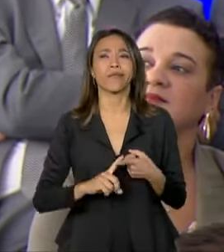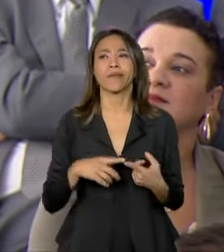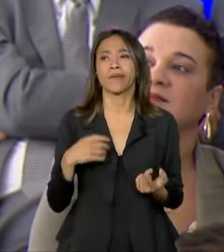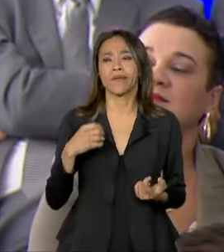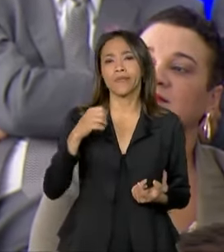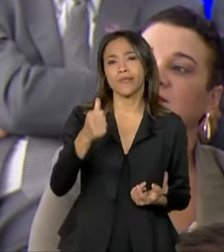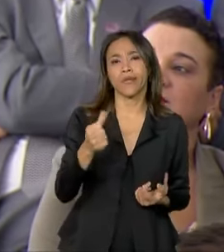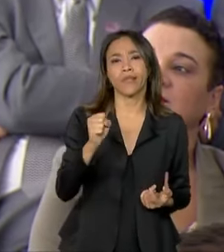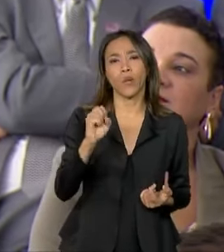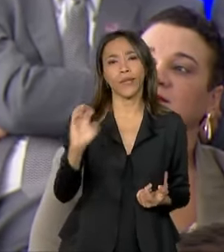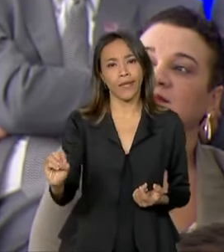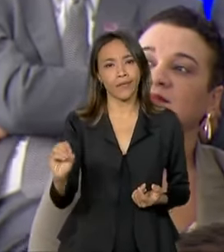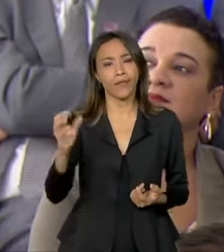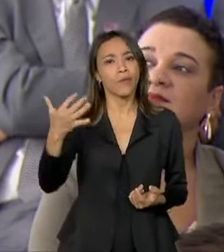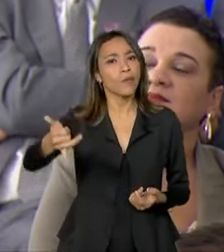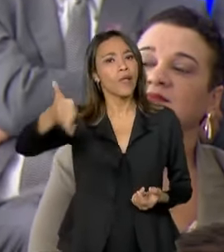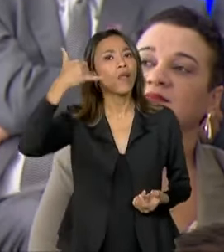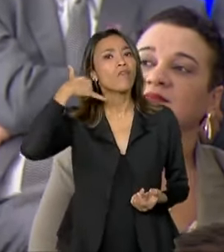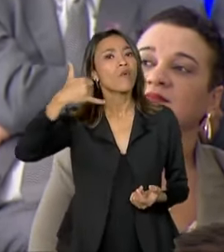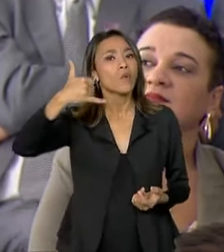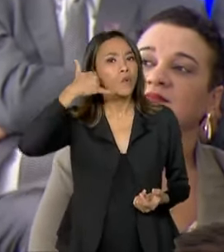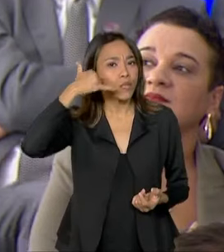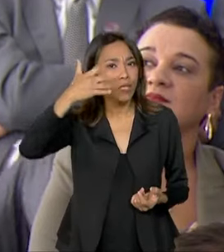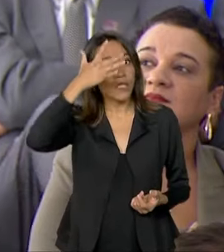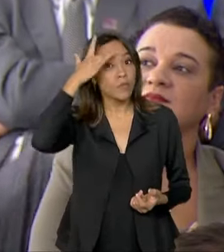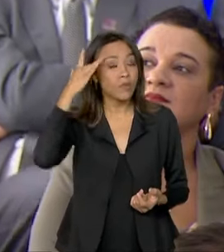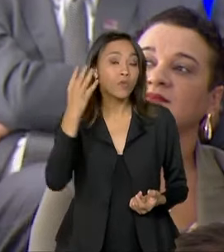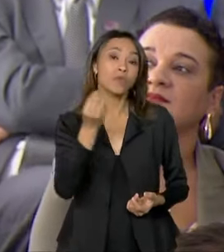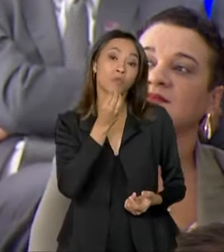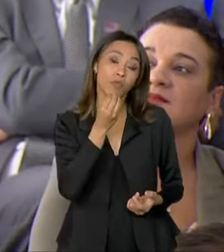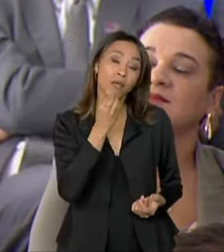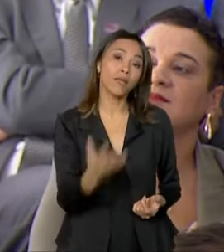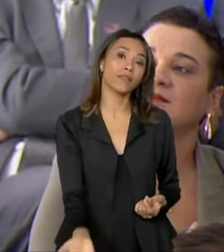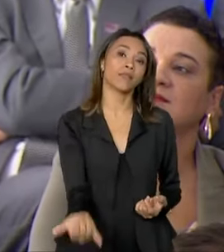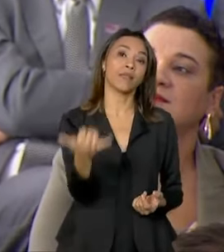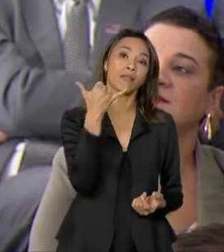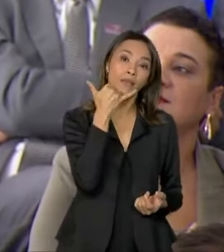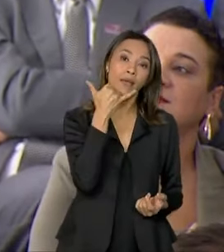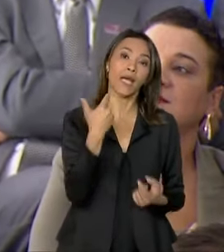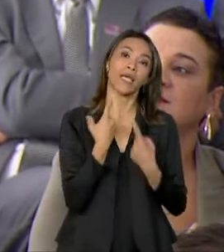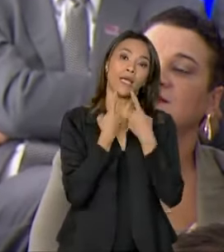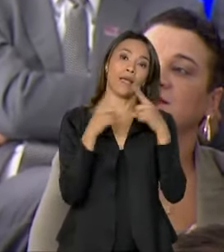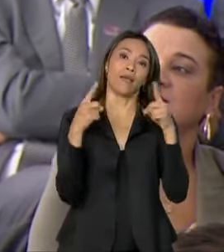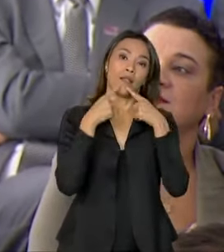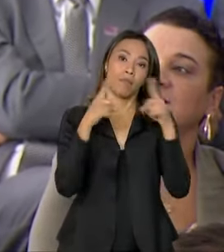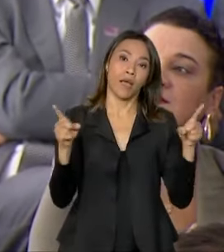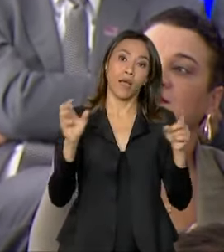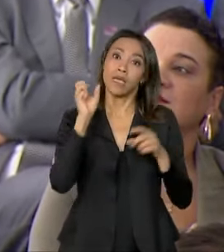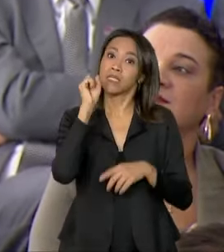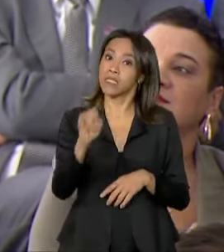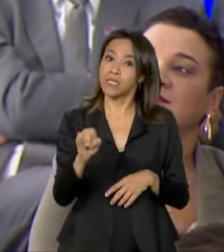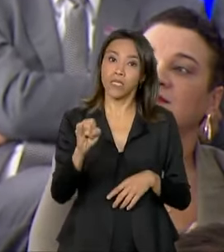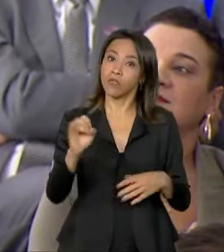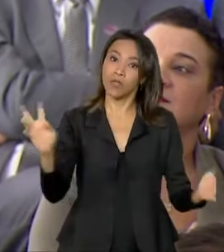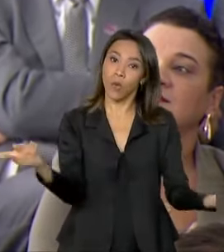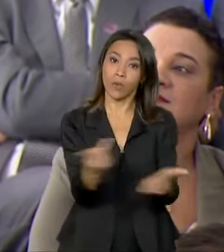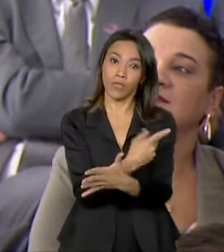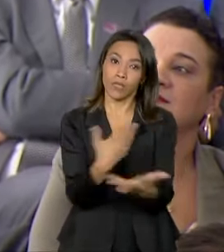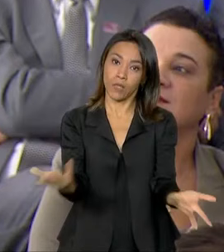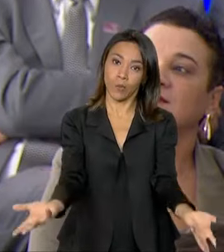Um telefone para que as pessoas pudessem telefonar e se queixar se as coisas não estão